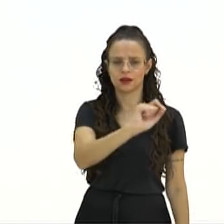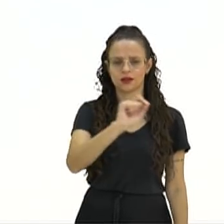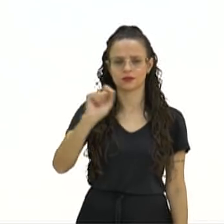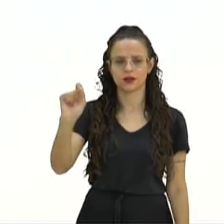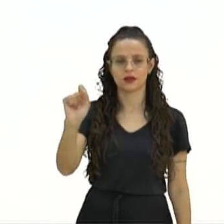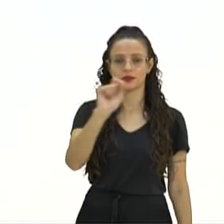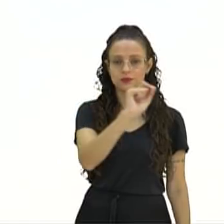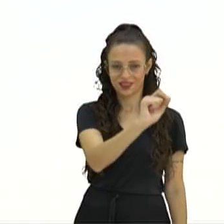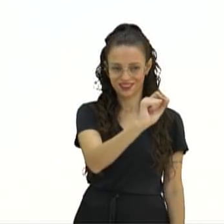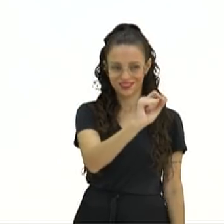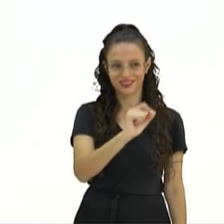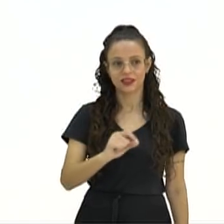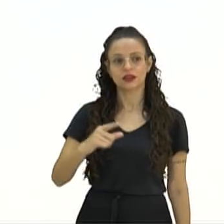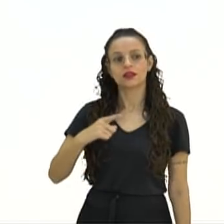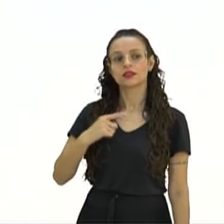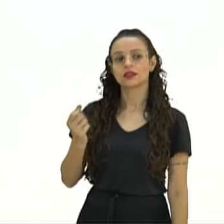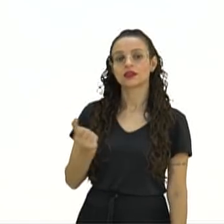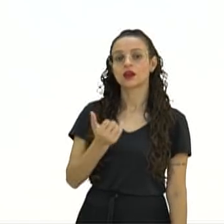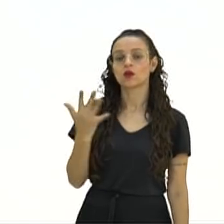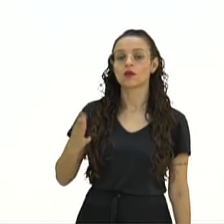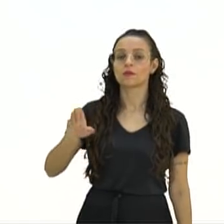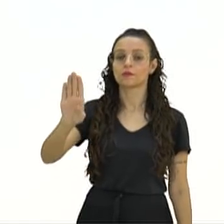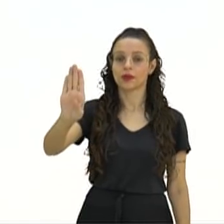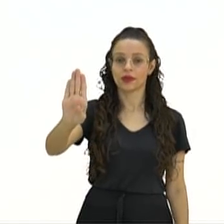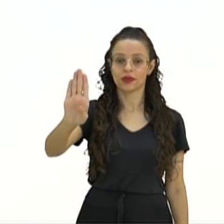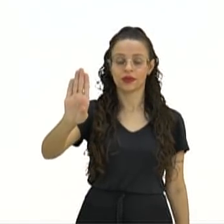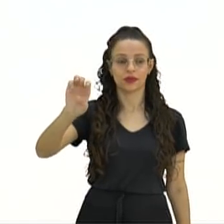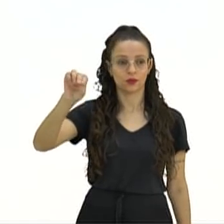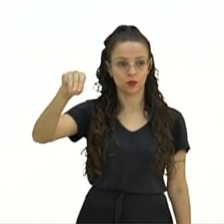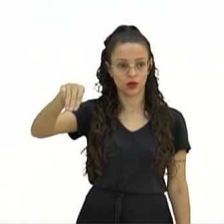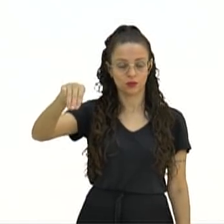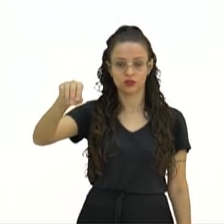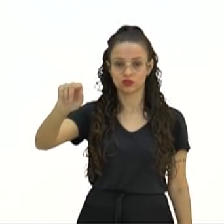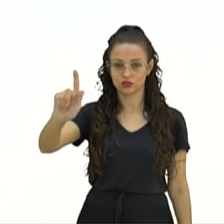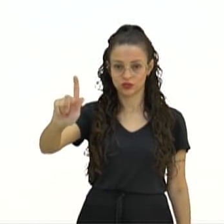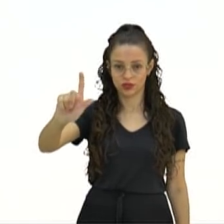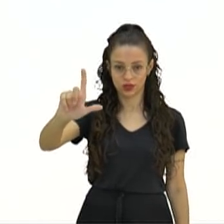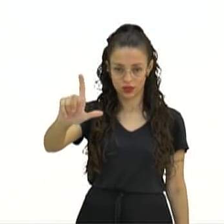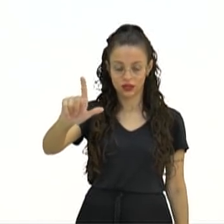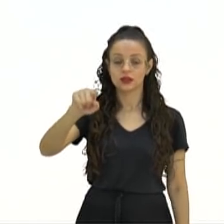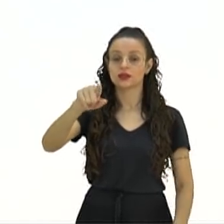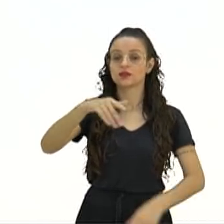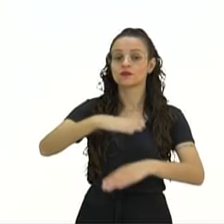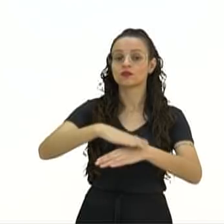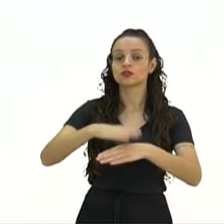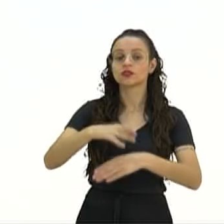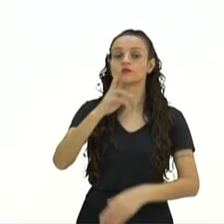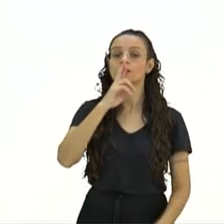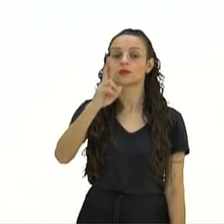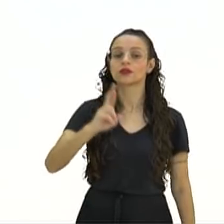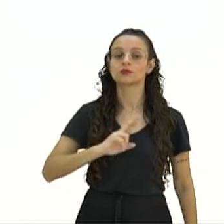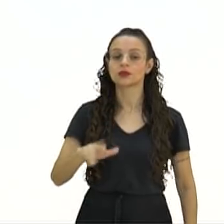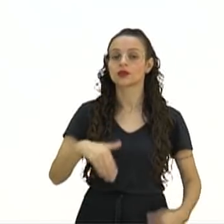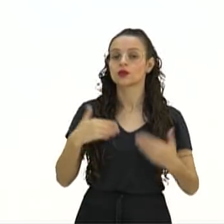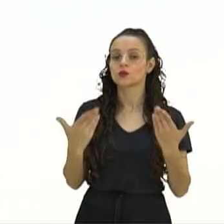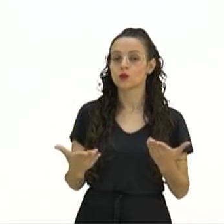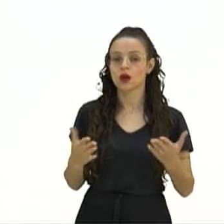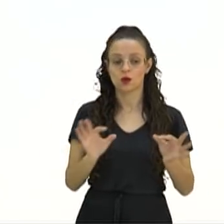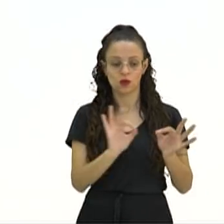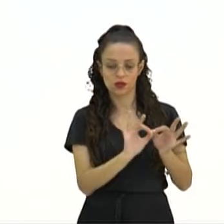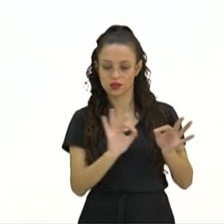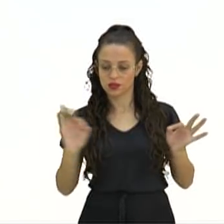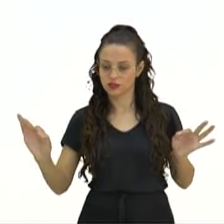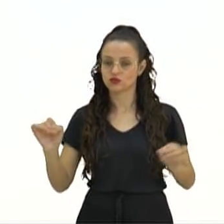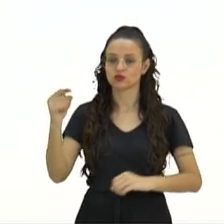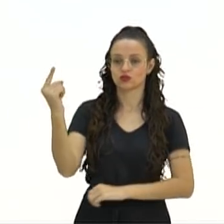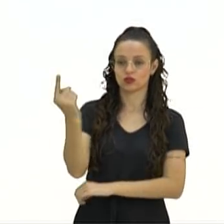Eu selecionei alguns ali, o ponto B, o M, o G e o L, e vocês vão dizer para mim qual é a latitude,